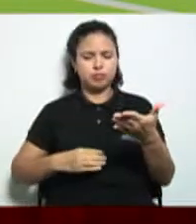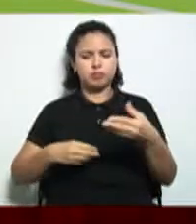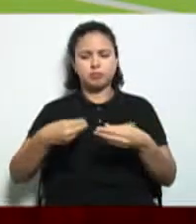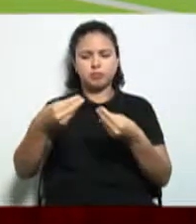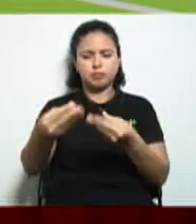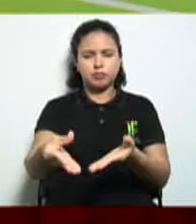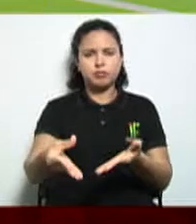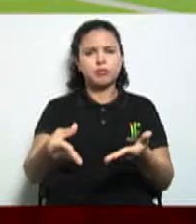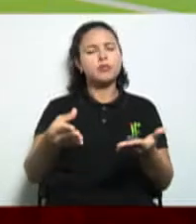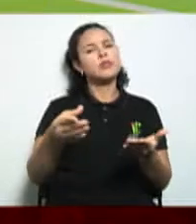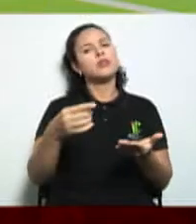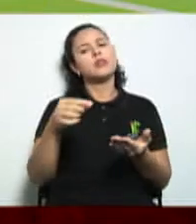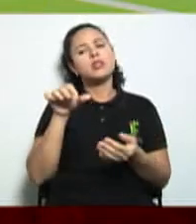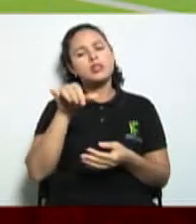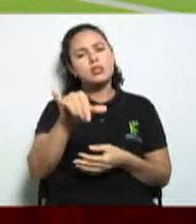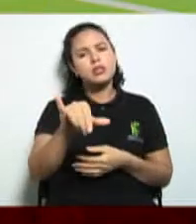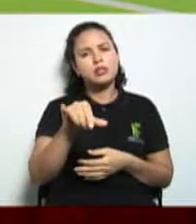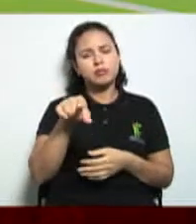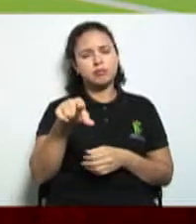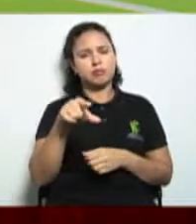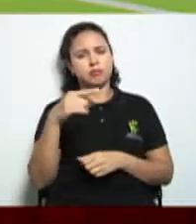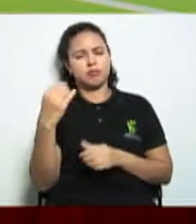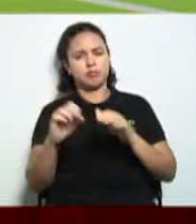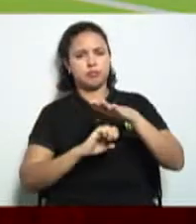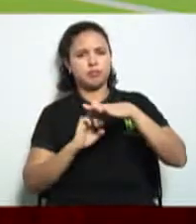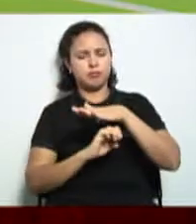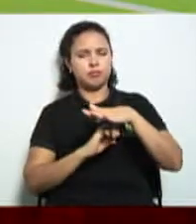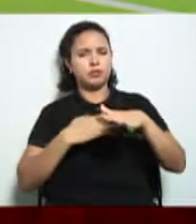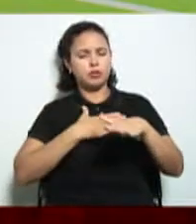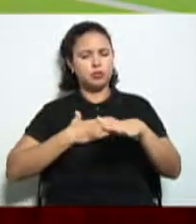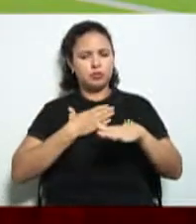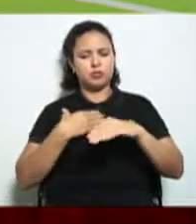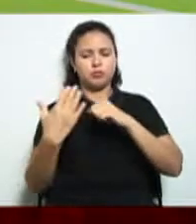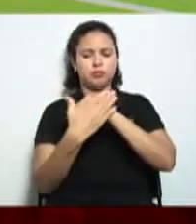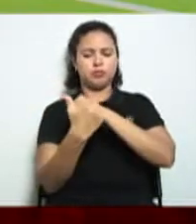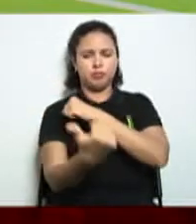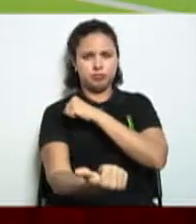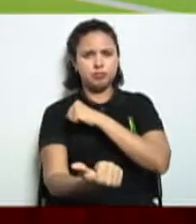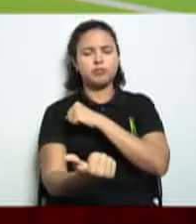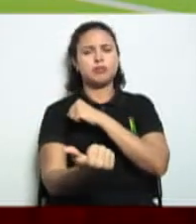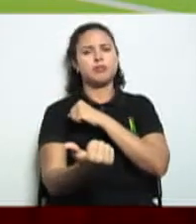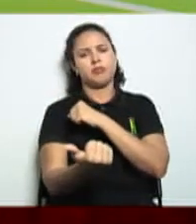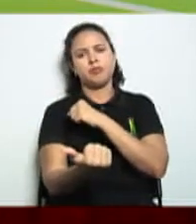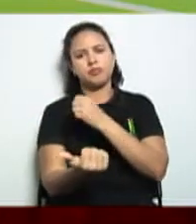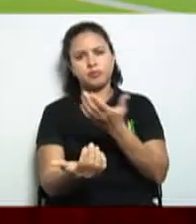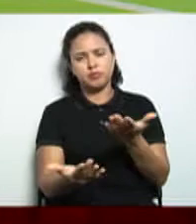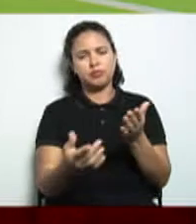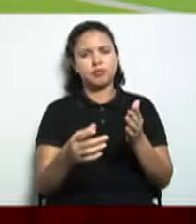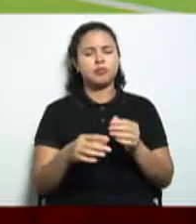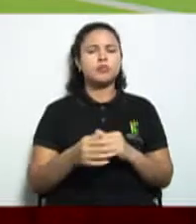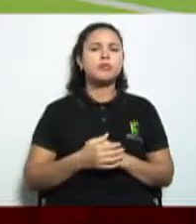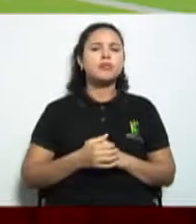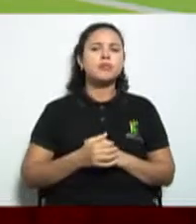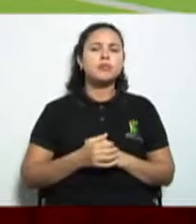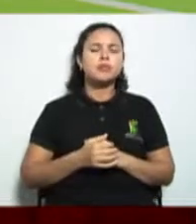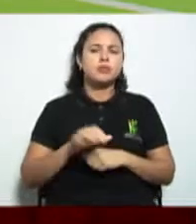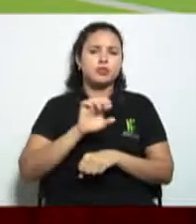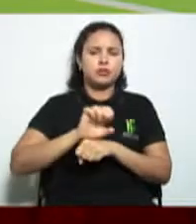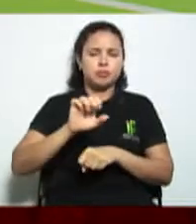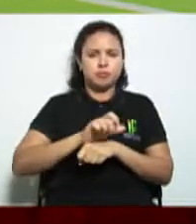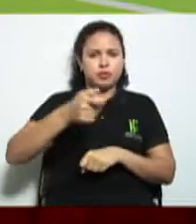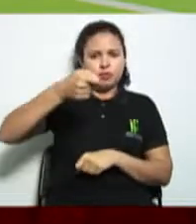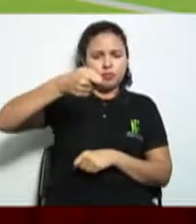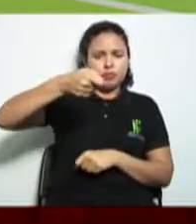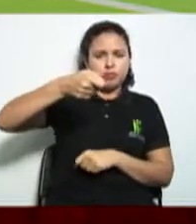interessar, você é chamado para entrevista e selecionado. Então, no estágio não obrigatório, ele não tem necessidade de ter relação com o